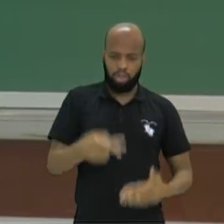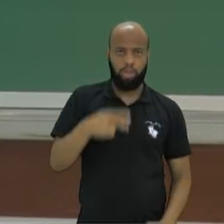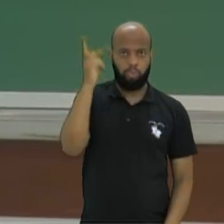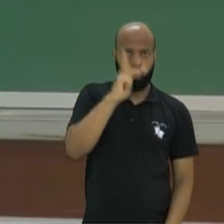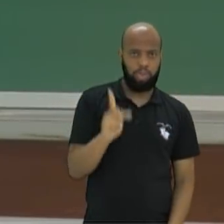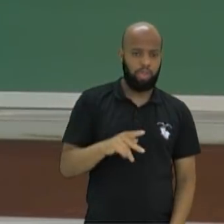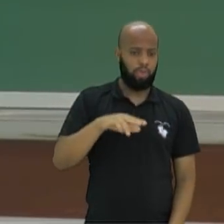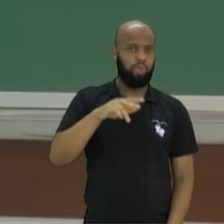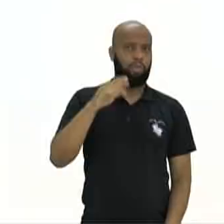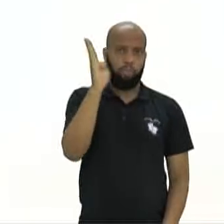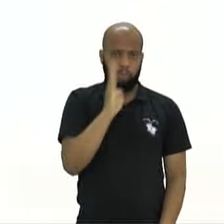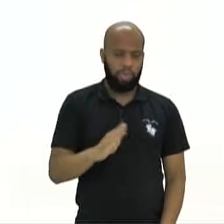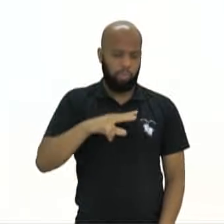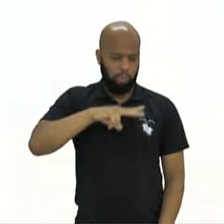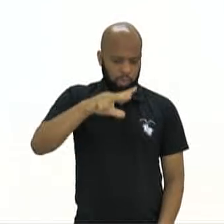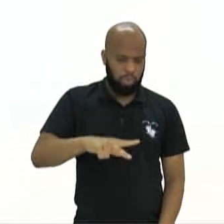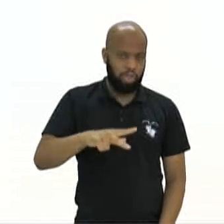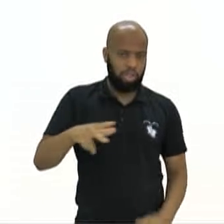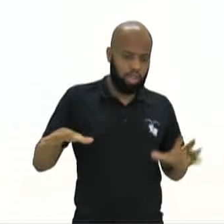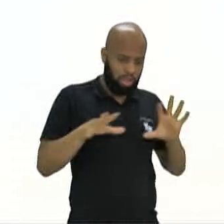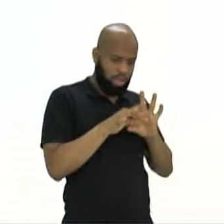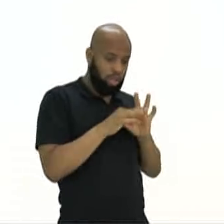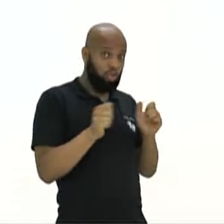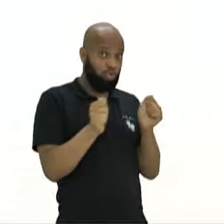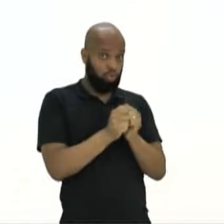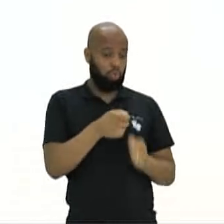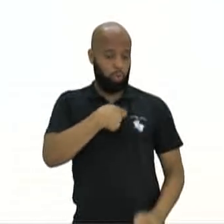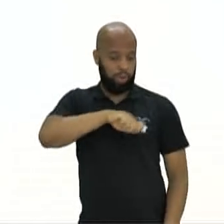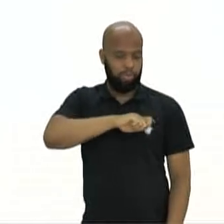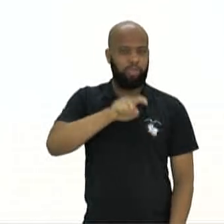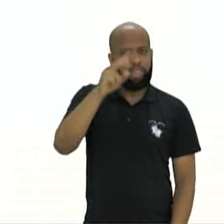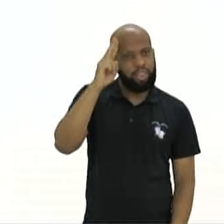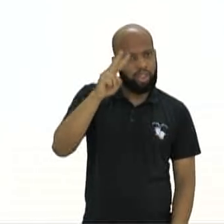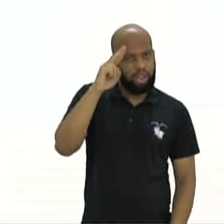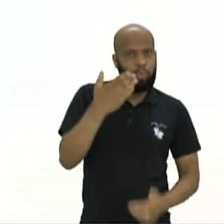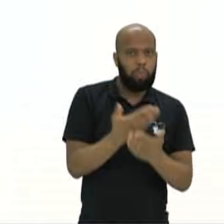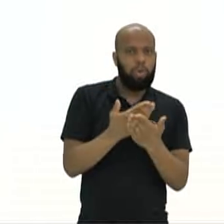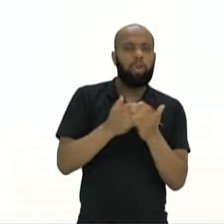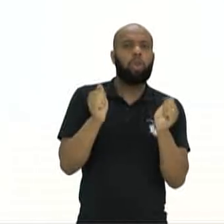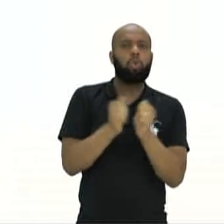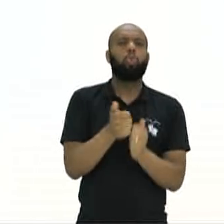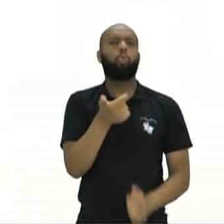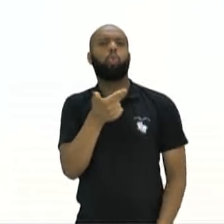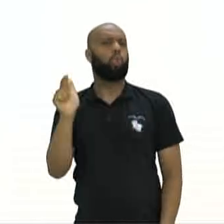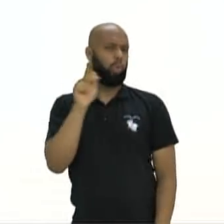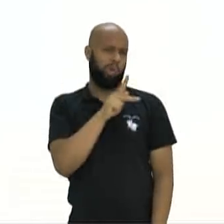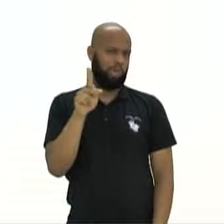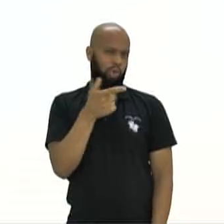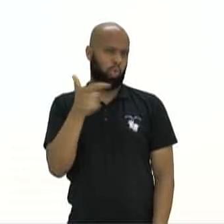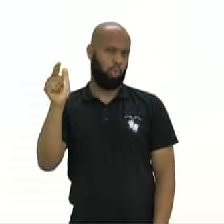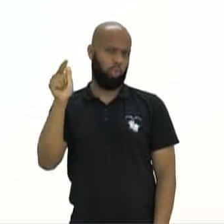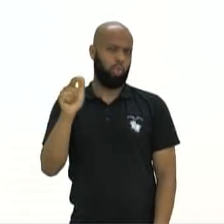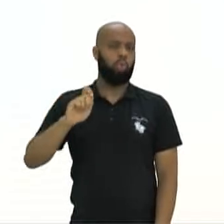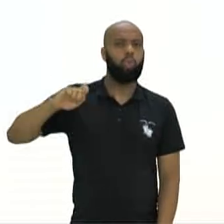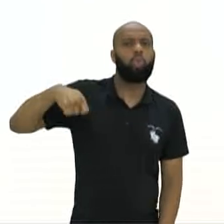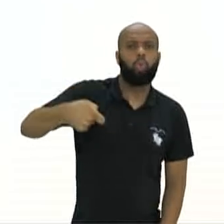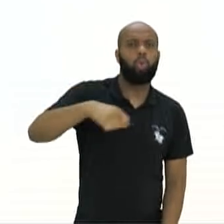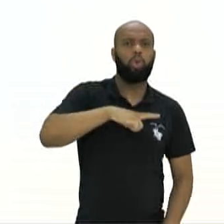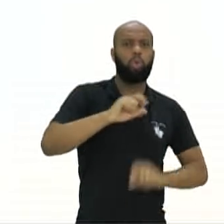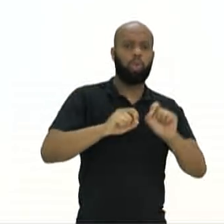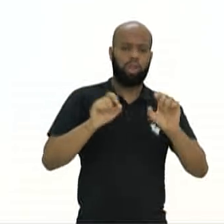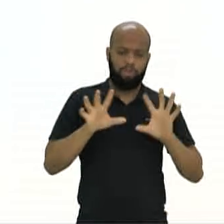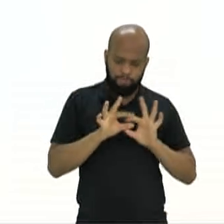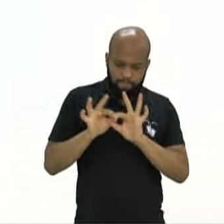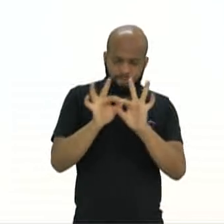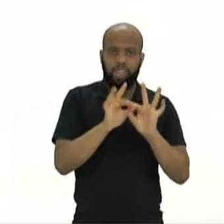responsabilizavam a união com a Espanha. Vocês lembram da aula com o professor Paulo, antes da minha inclusive, né? Sobre a